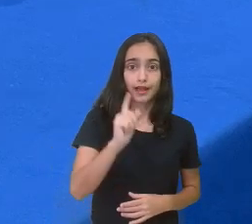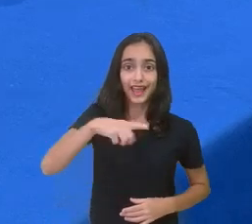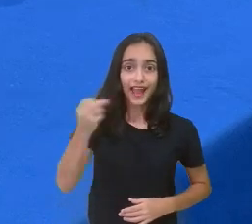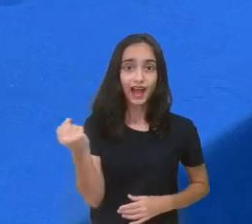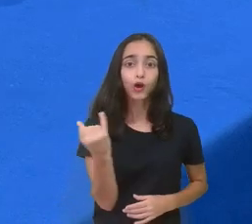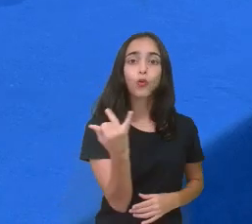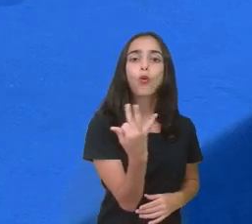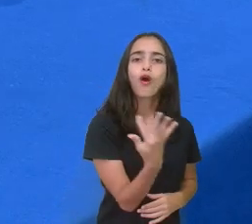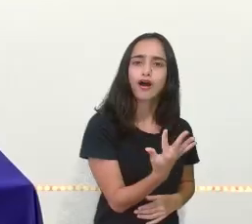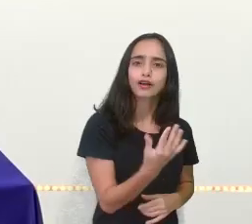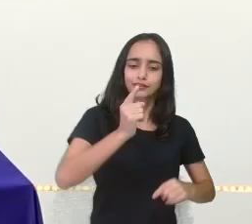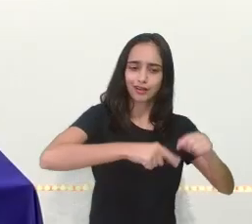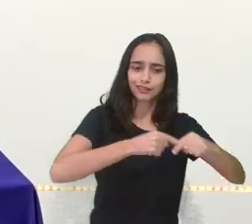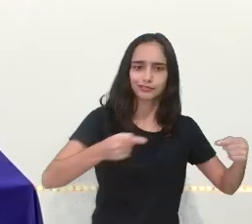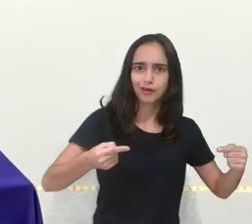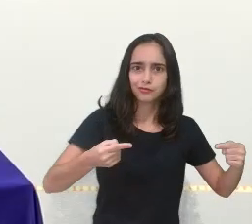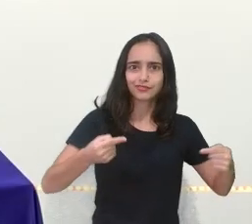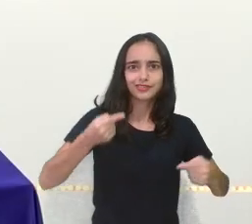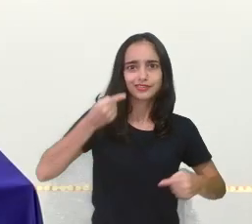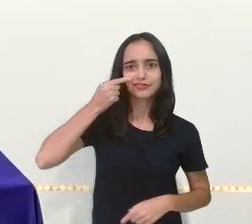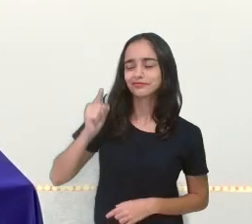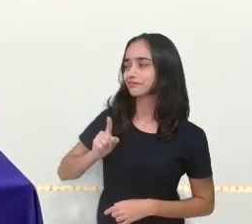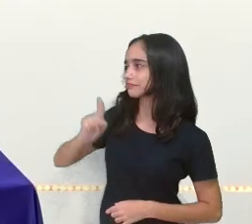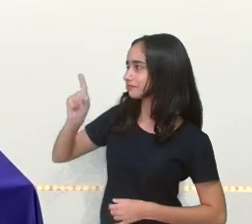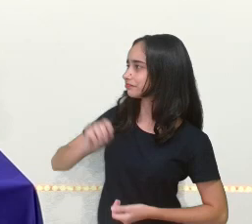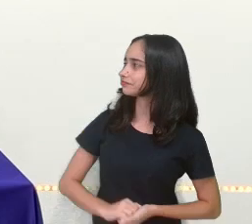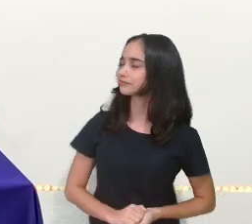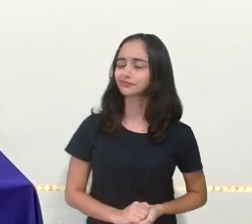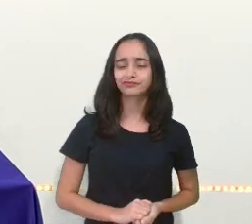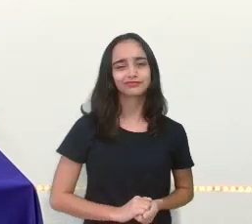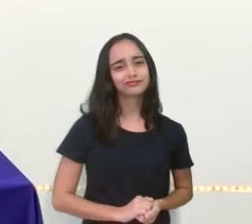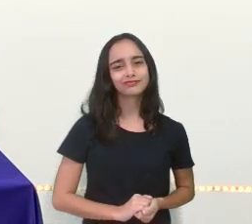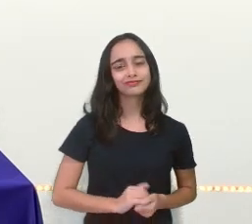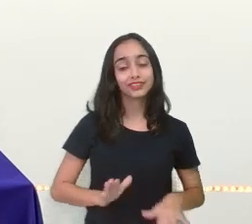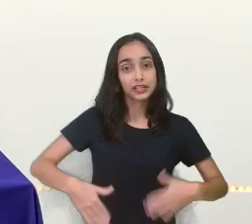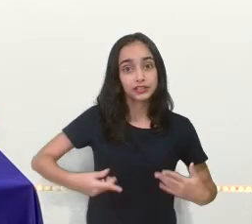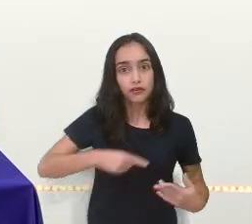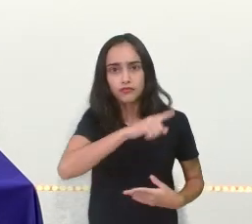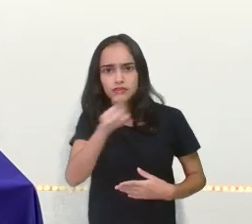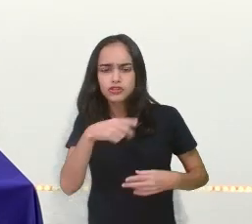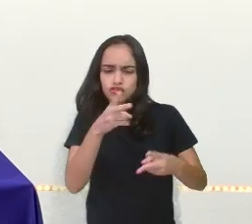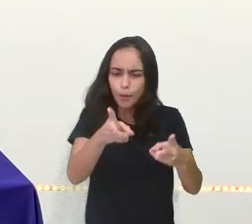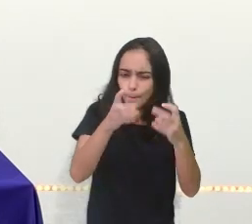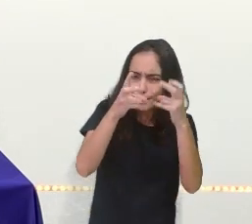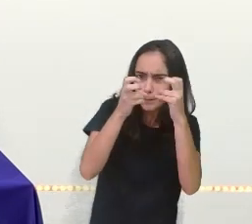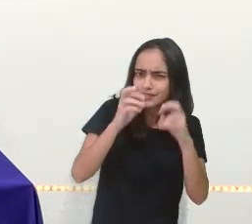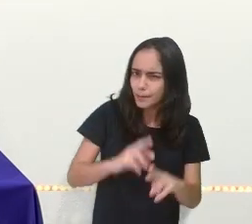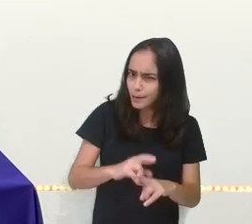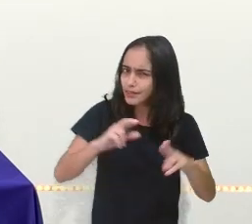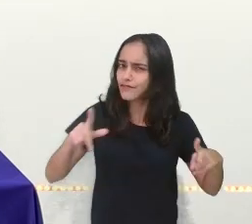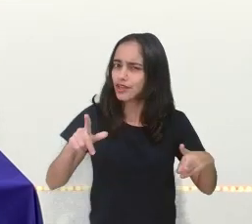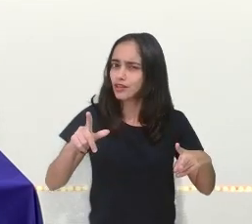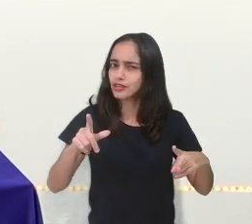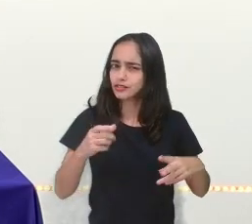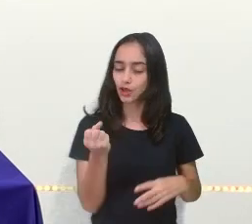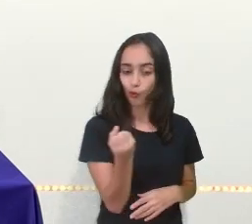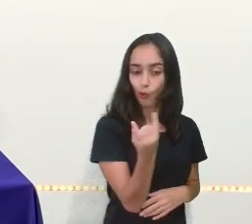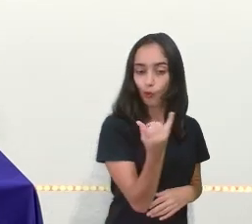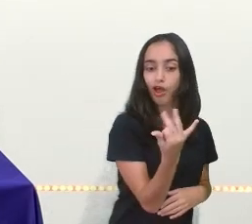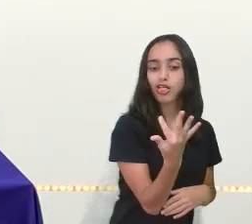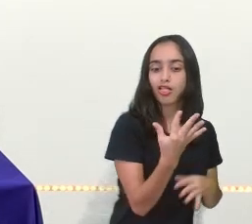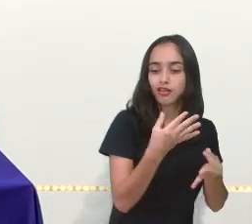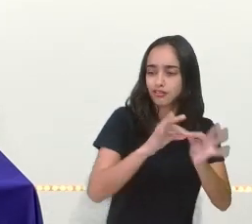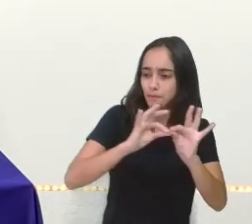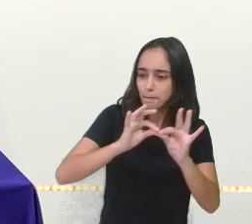quantidade das bolinhas. Então, percebam a diferença da quantidade e da medida.